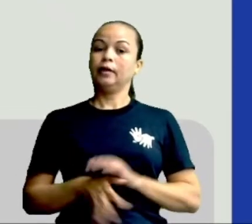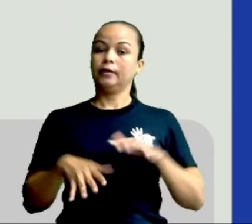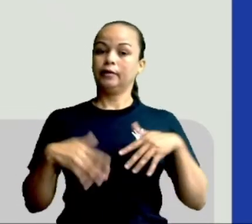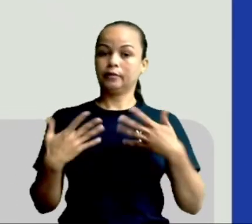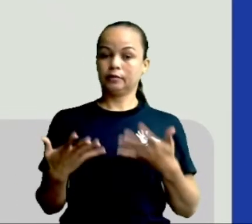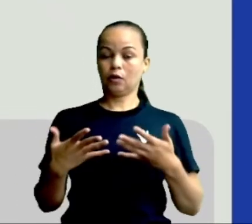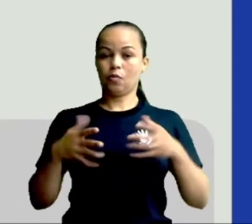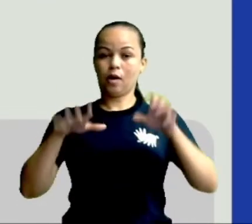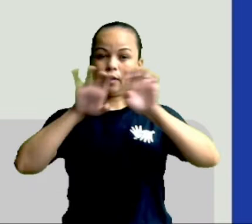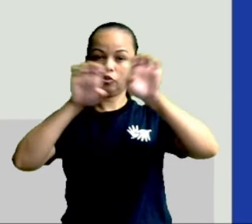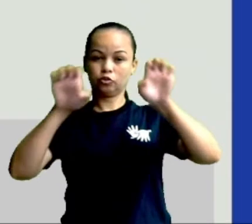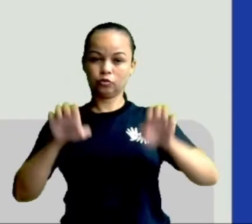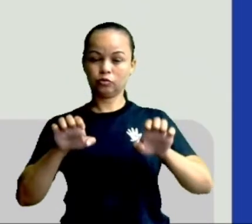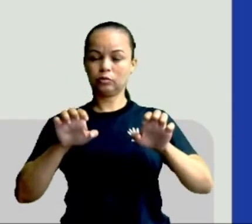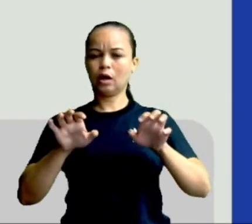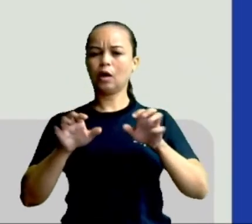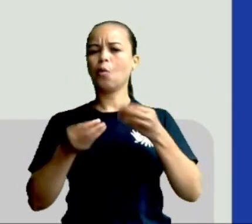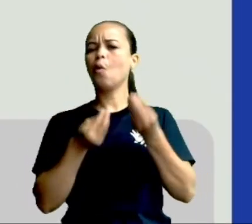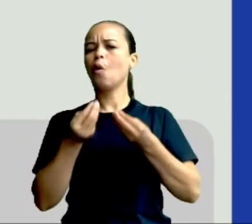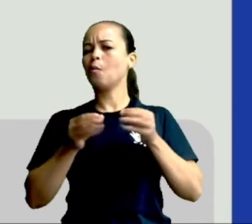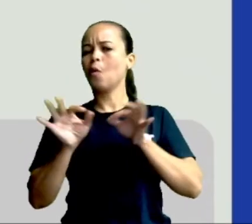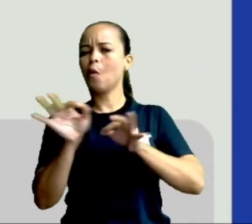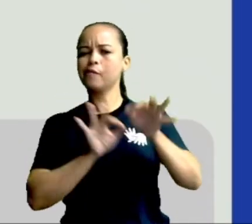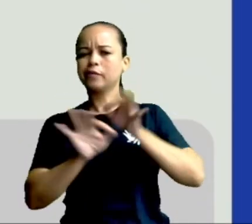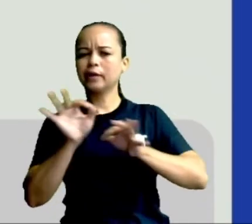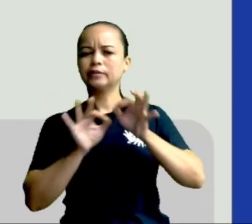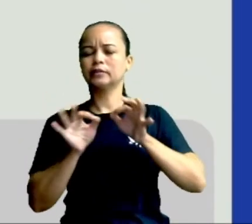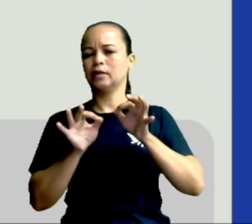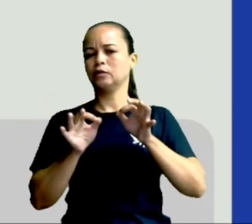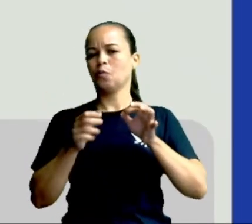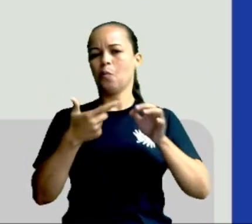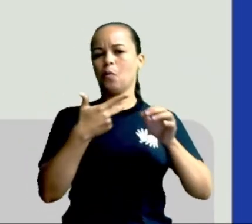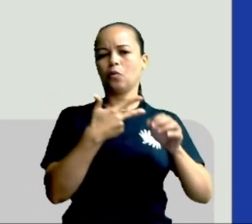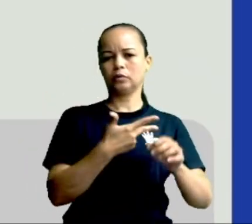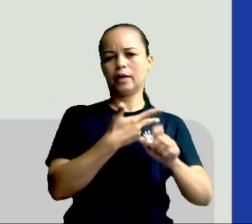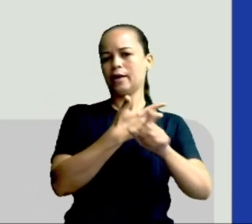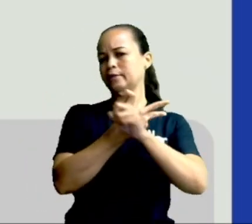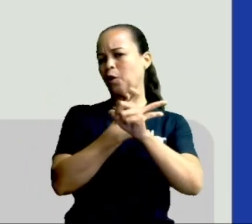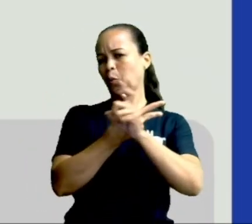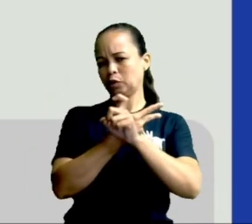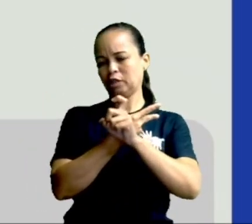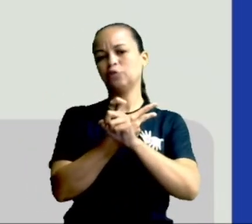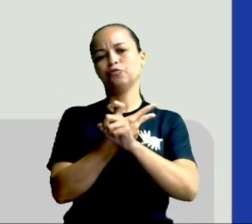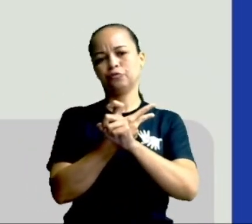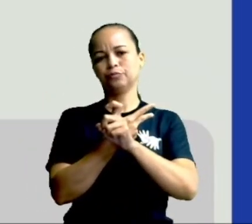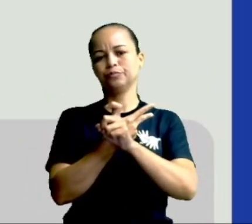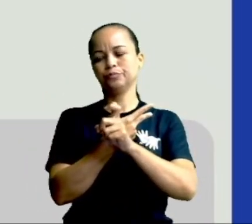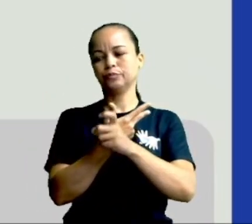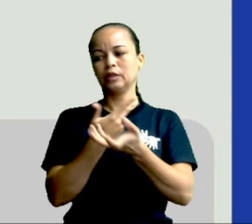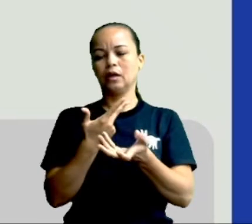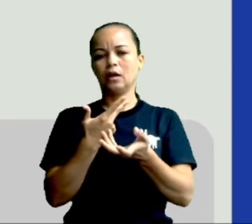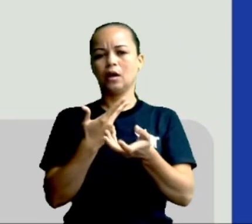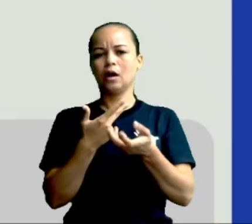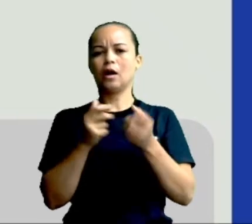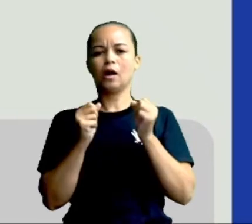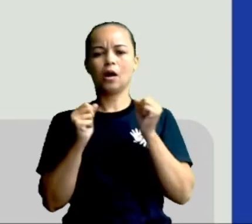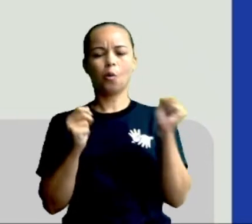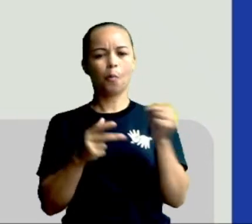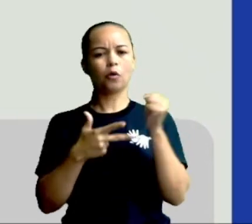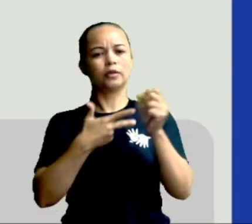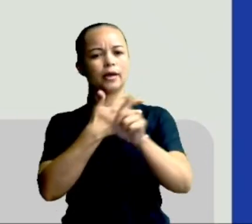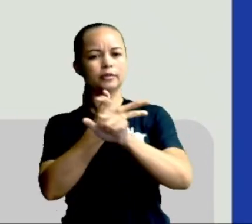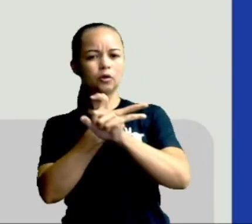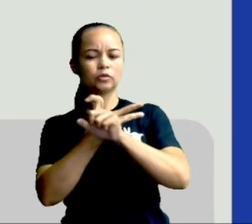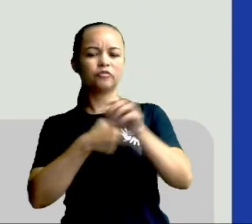então a estrutura como está organizado que a gente falar Poder Executivo certo Poder Executivo é que